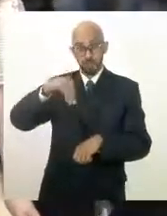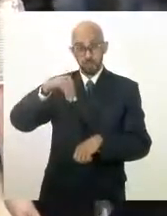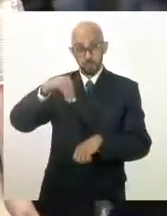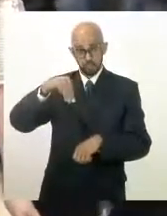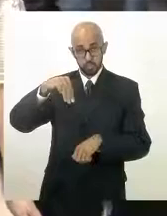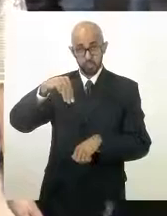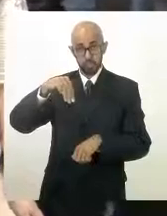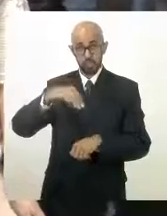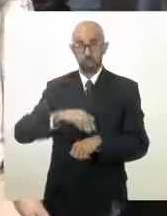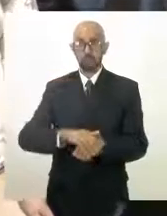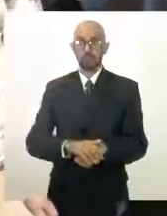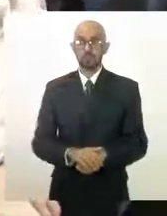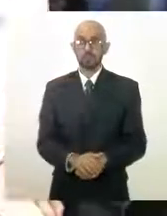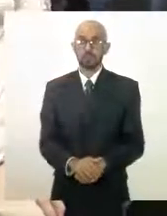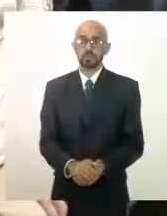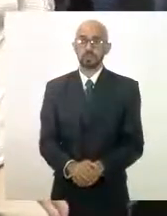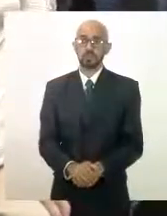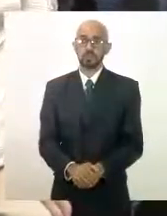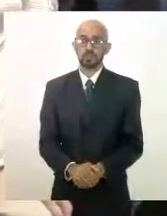ainda que